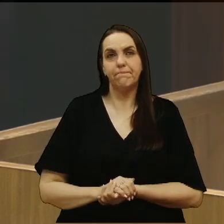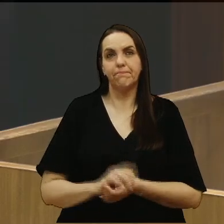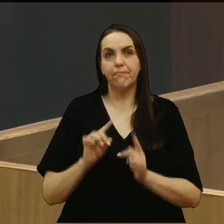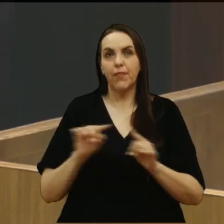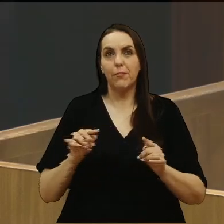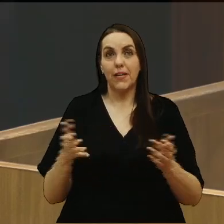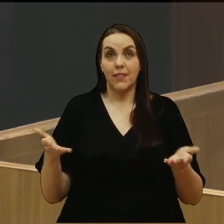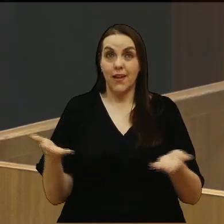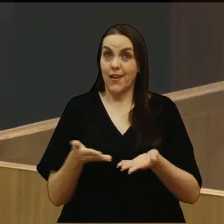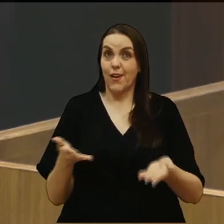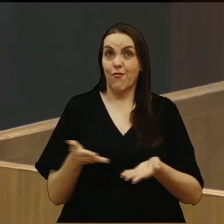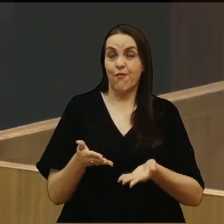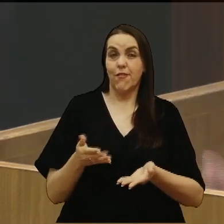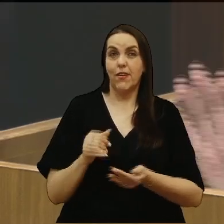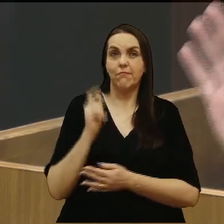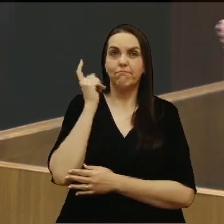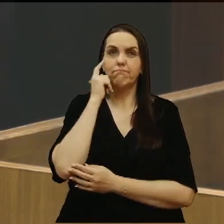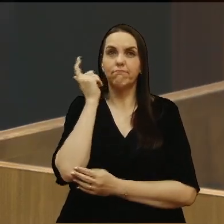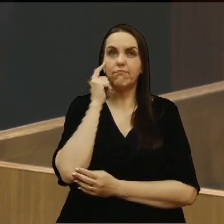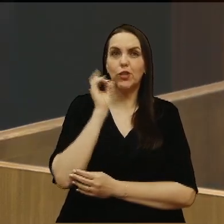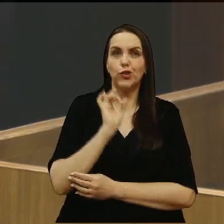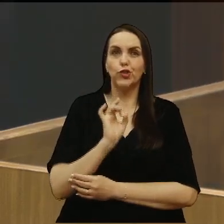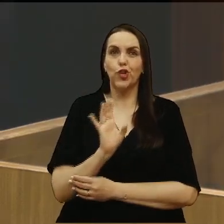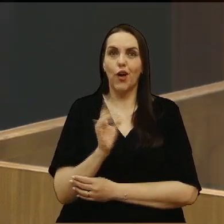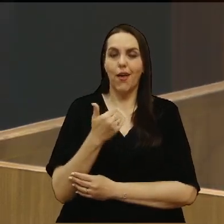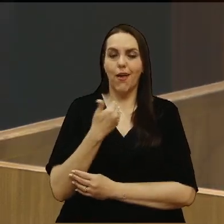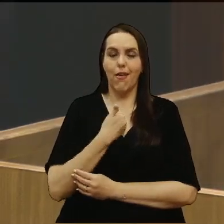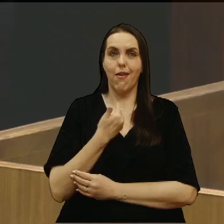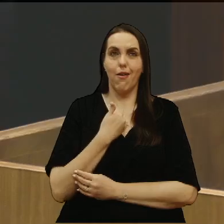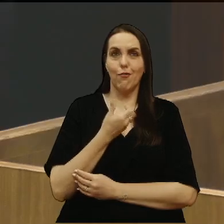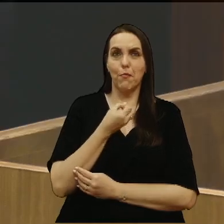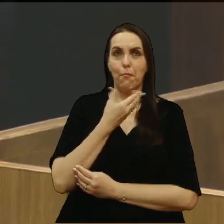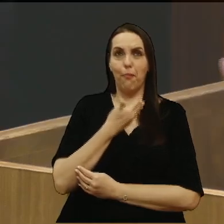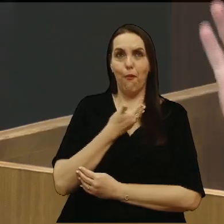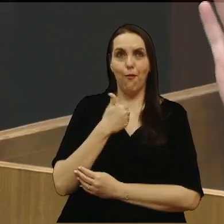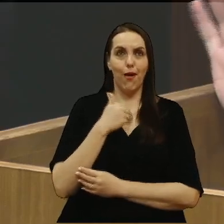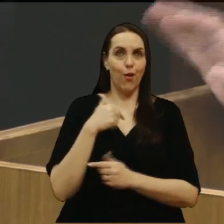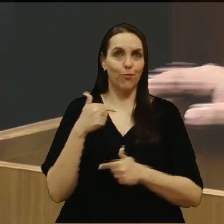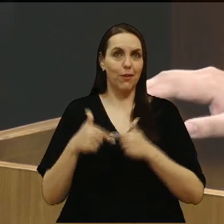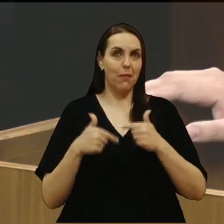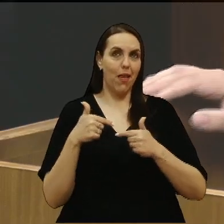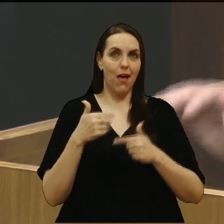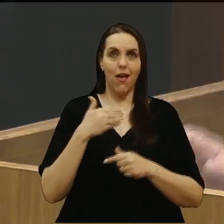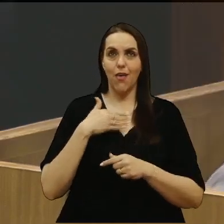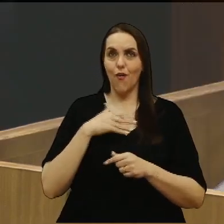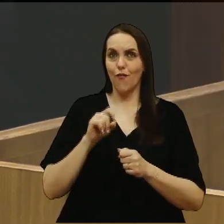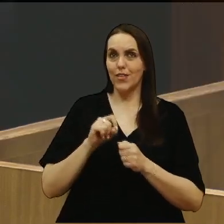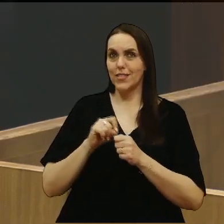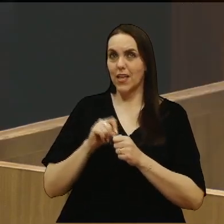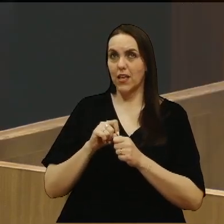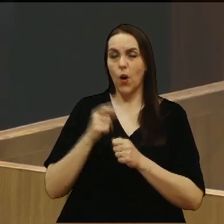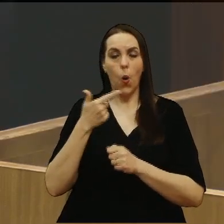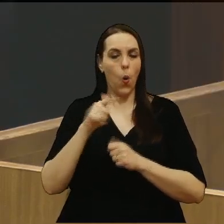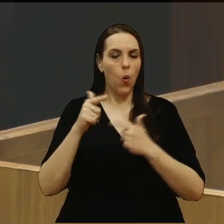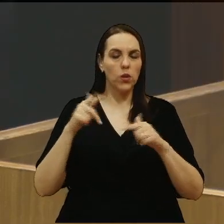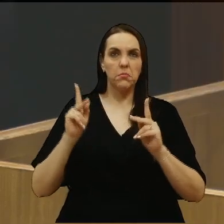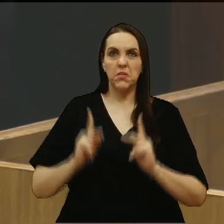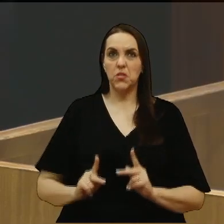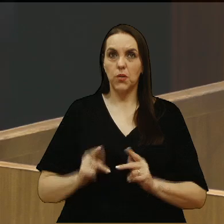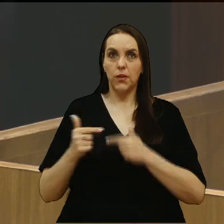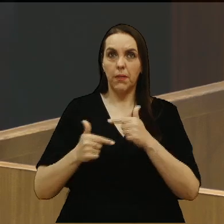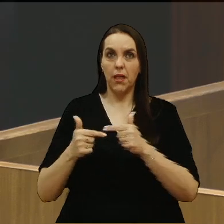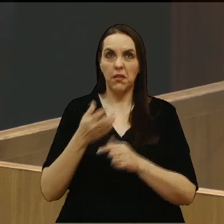Agora, achar que só eu sou bom, só eu sei trabalhar, só eu sei fazer, e quando os outros estão trabalhando não